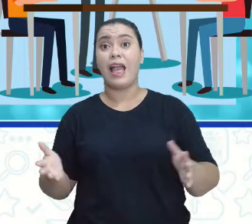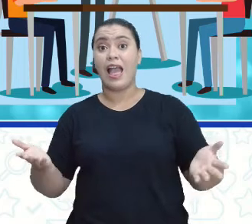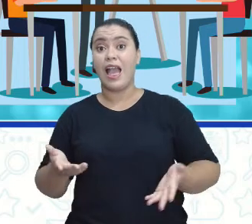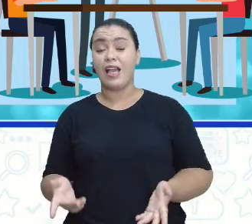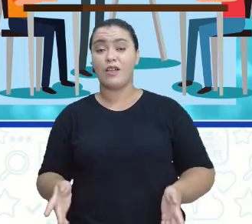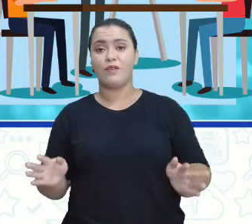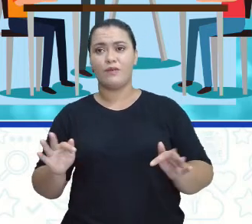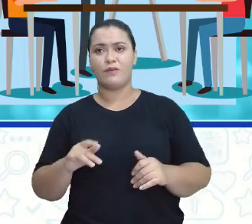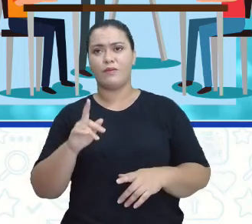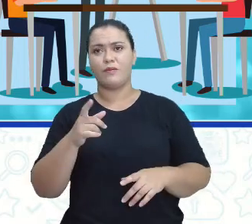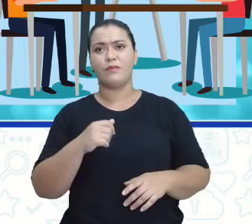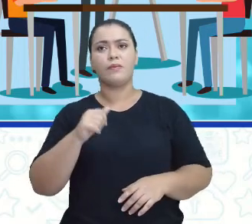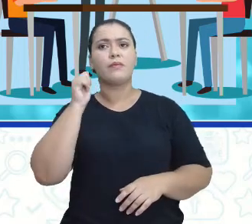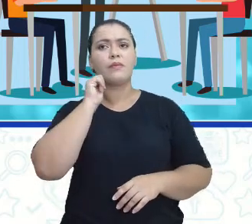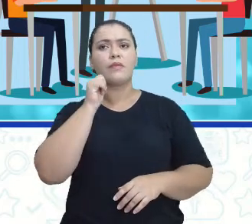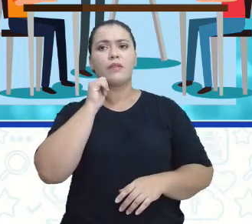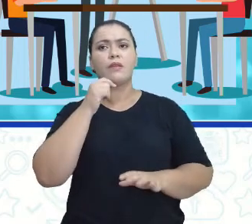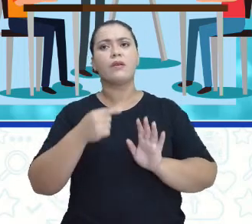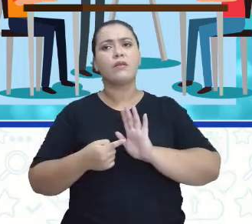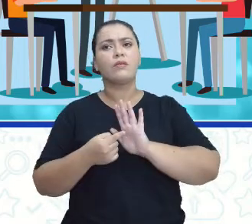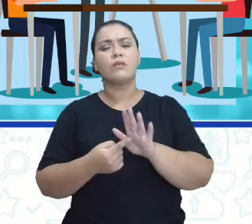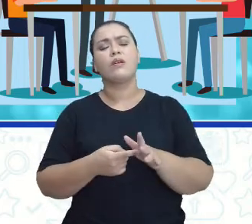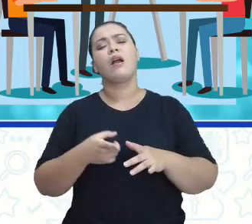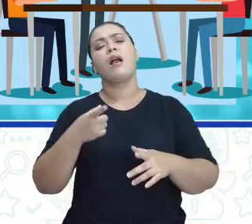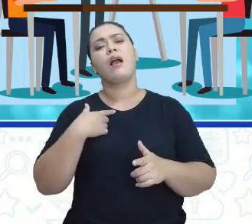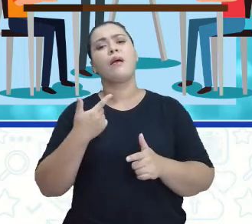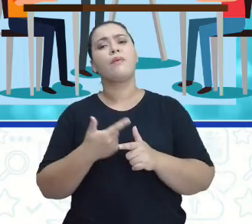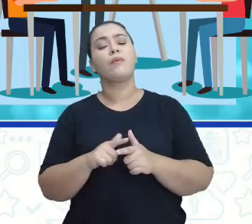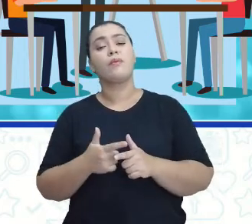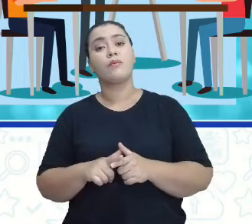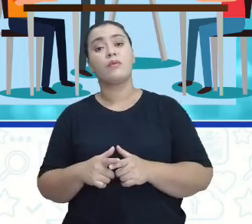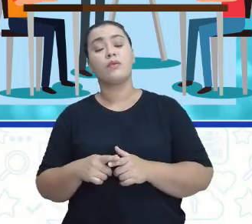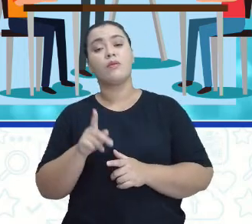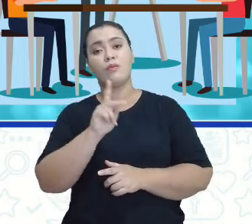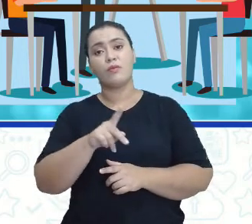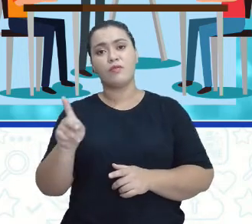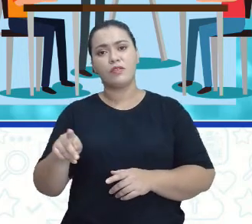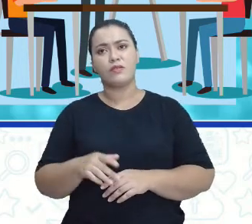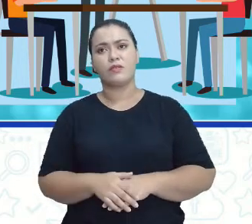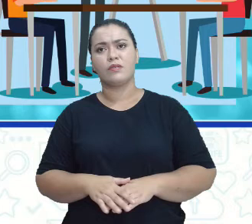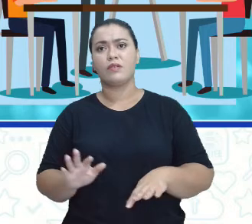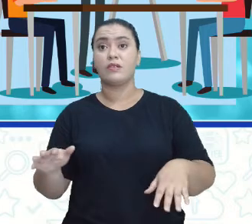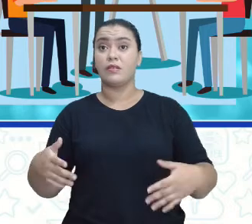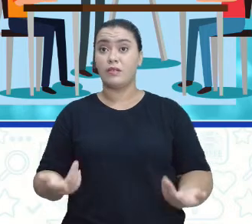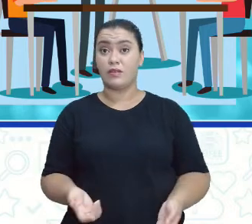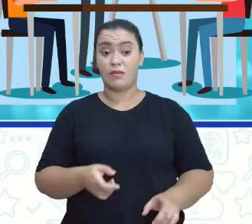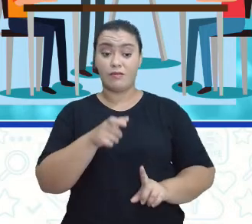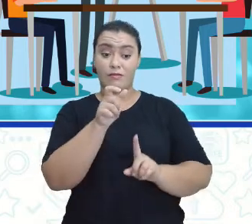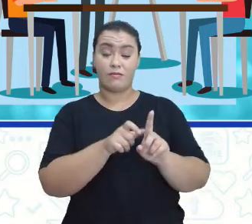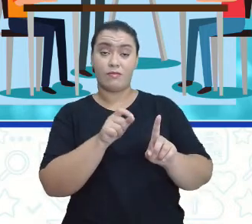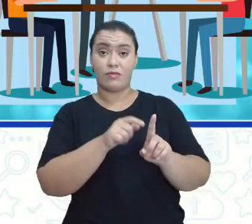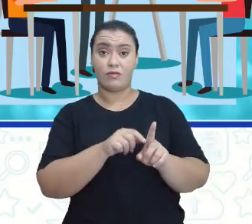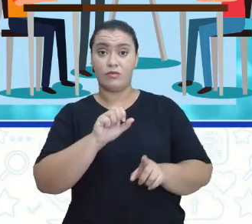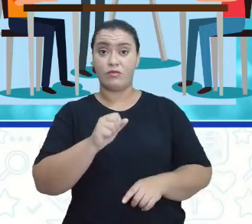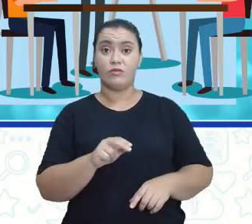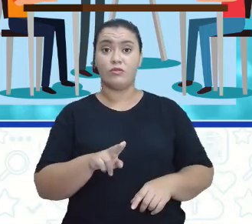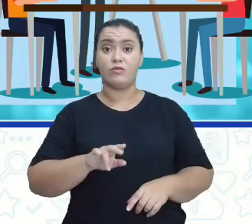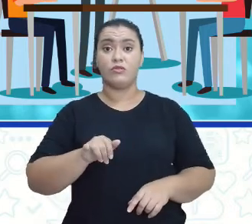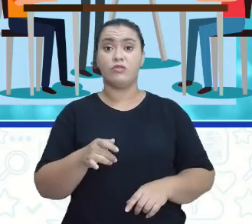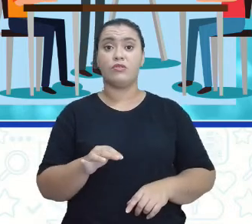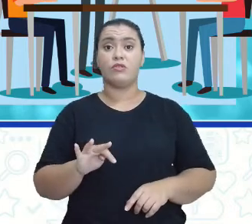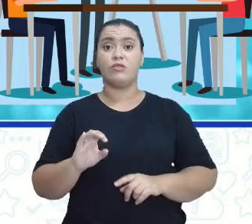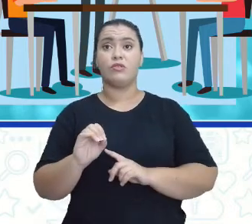finalzinho. Maria expôs suas dificuldades ao professor. Mesma coisa, Maria expôs, Maria é um